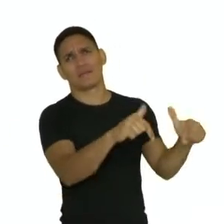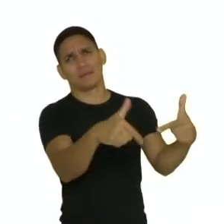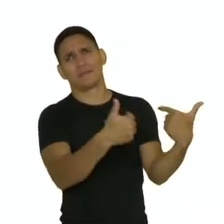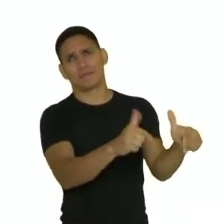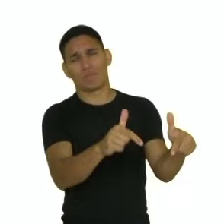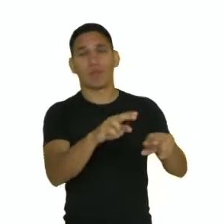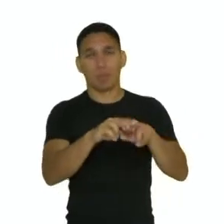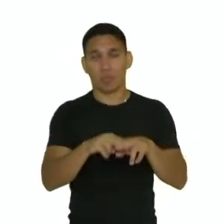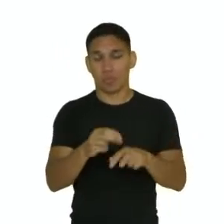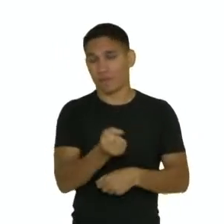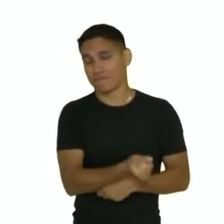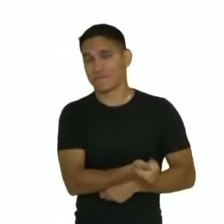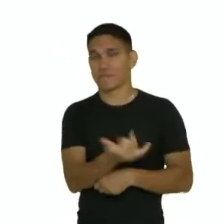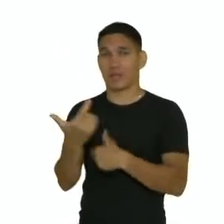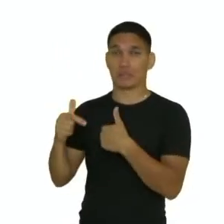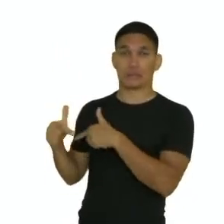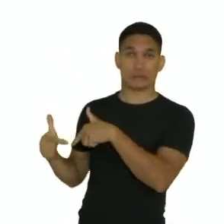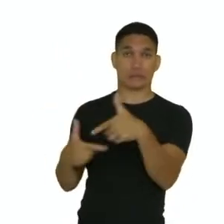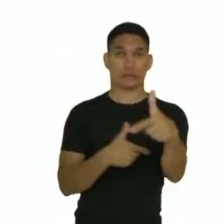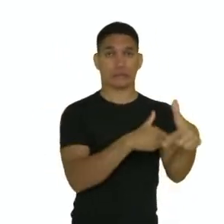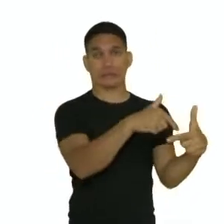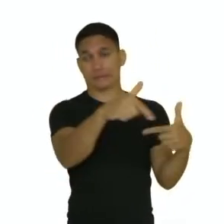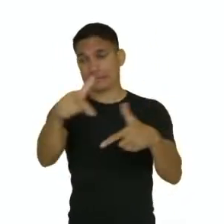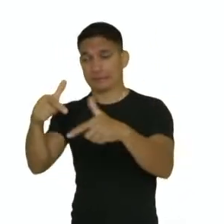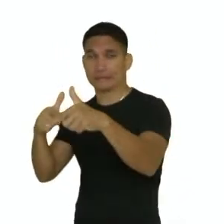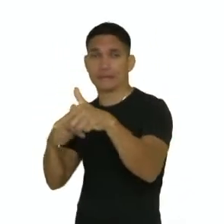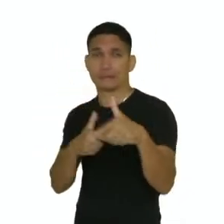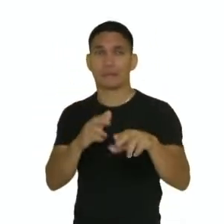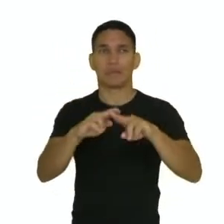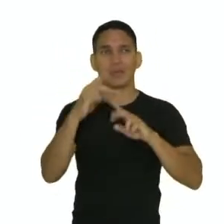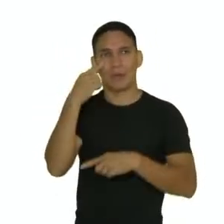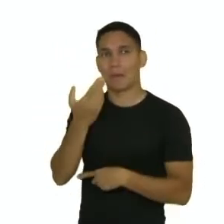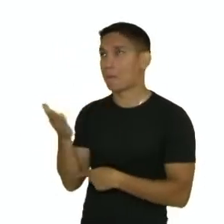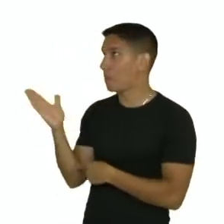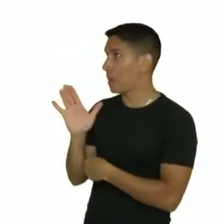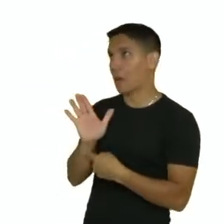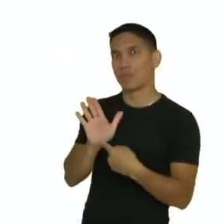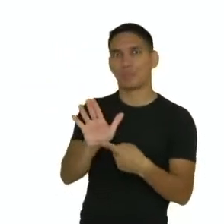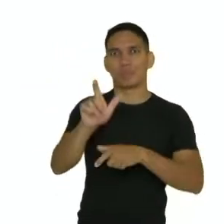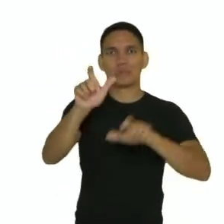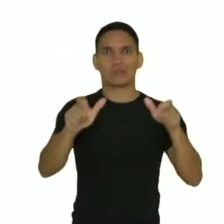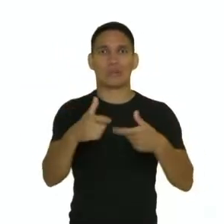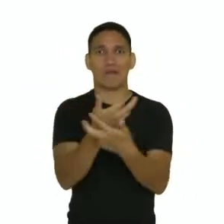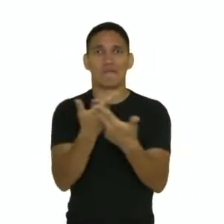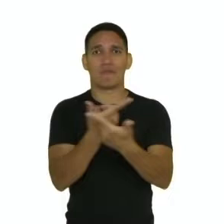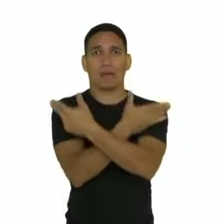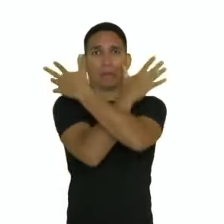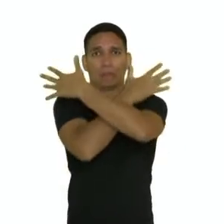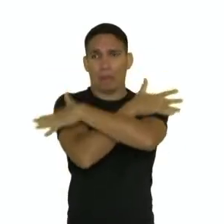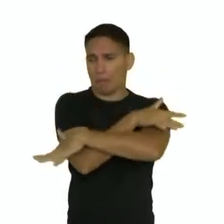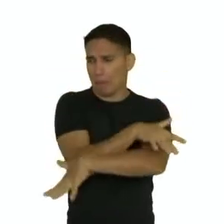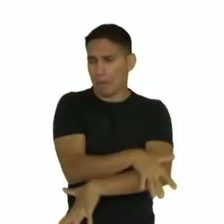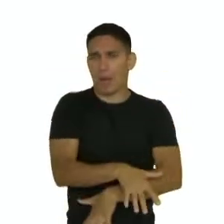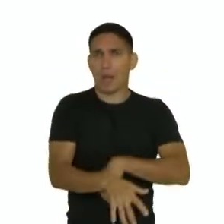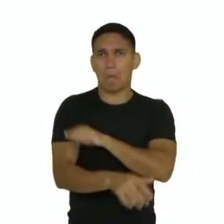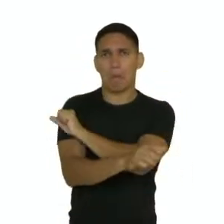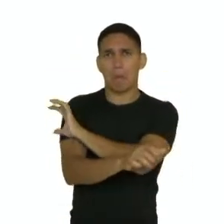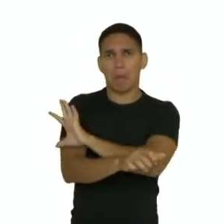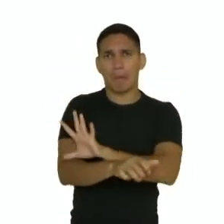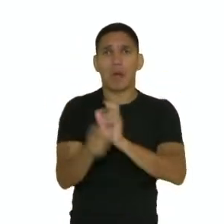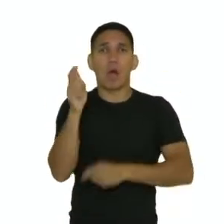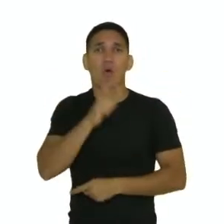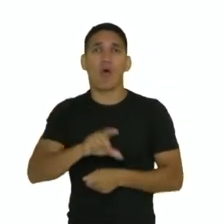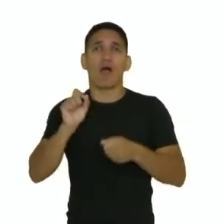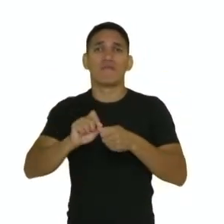tem aí, né, uns desenhos que ilustram, né, as pessoas ali com vários braços, né, várias mãos, para tentar dar